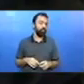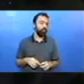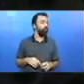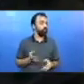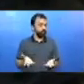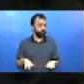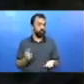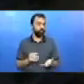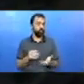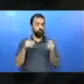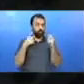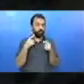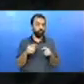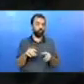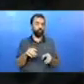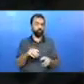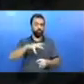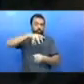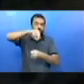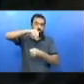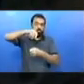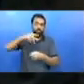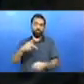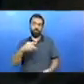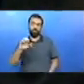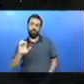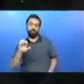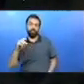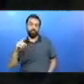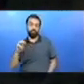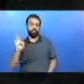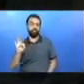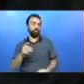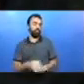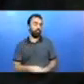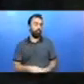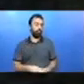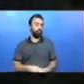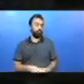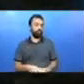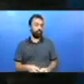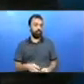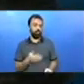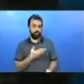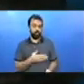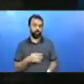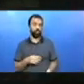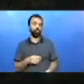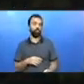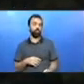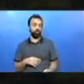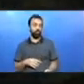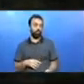E também a cabeça foi feita com garrafa PET. Então vocês vão colorir, pintar, enfeitar e vão brincar. Este outro boi